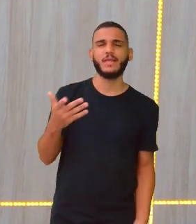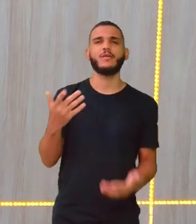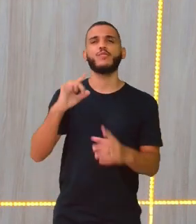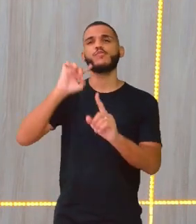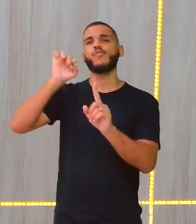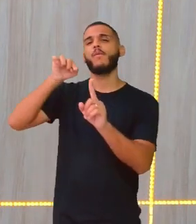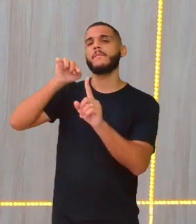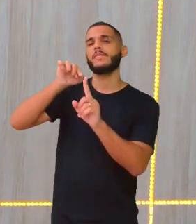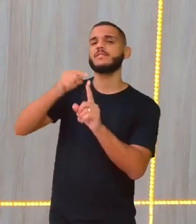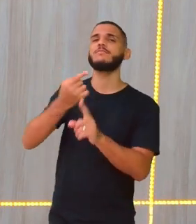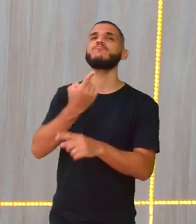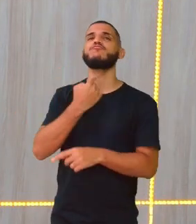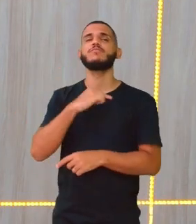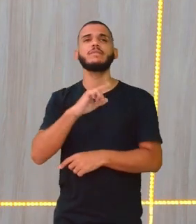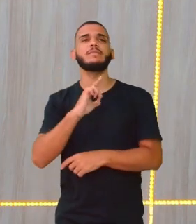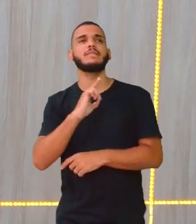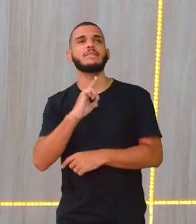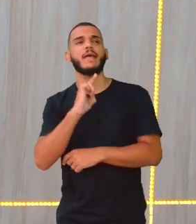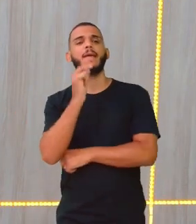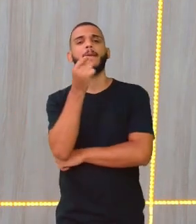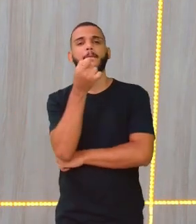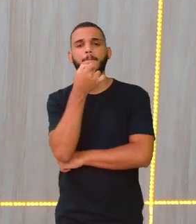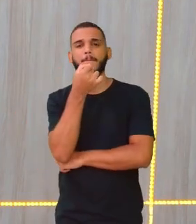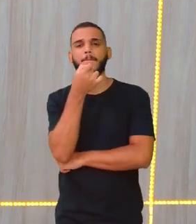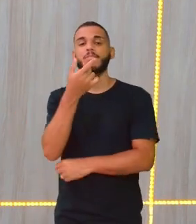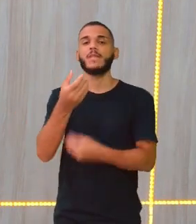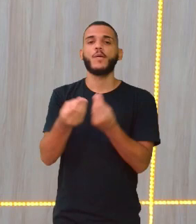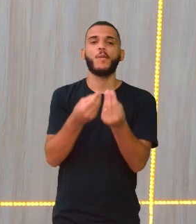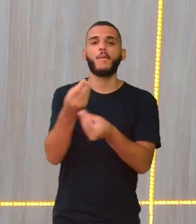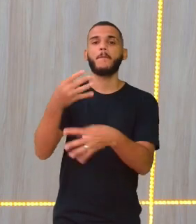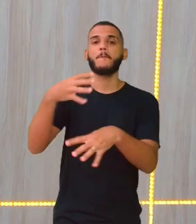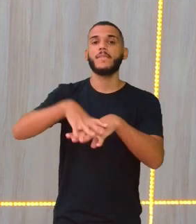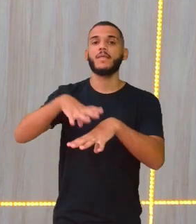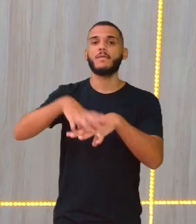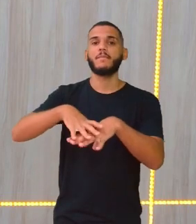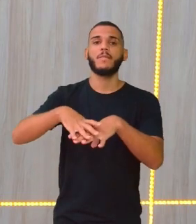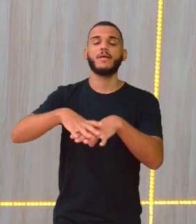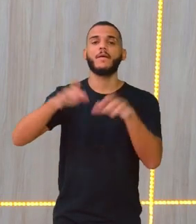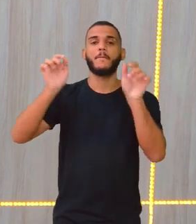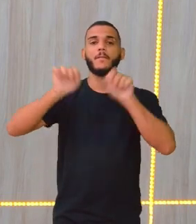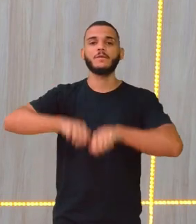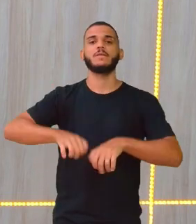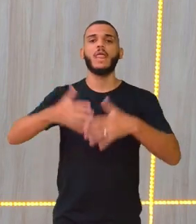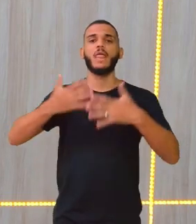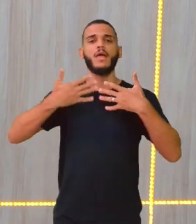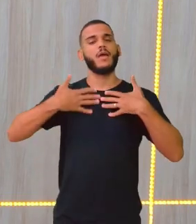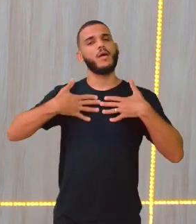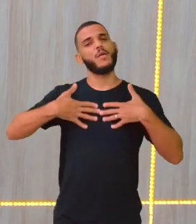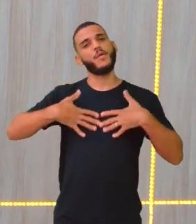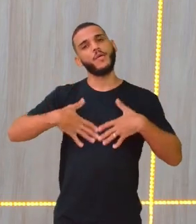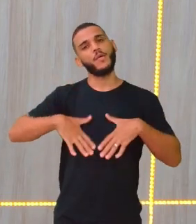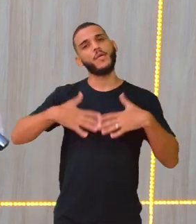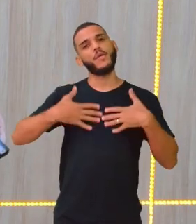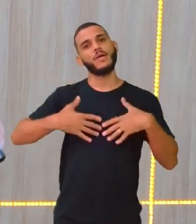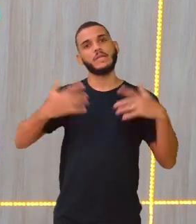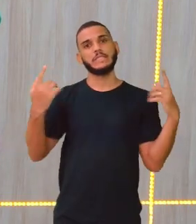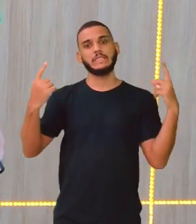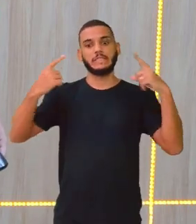estão manipulando, que matemática vai ficar tranquilo,